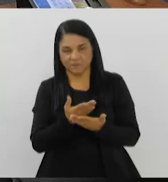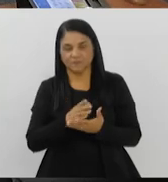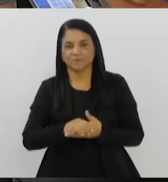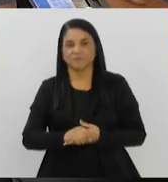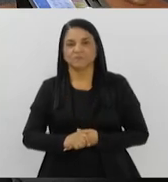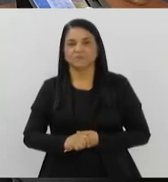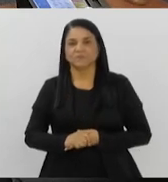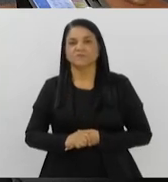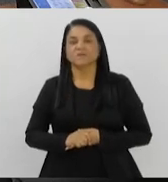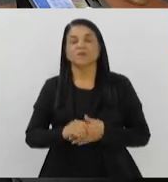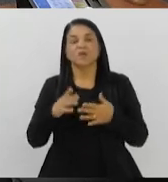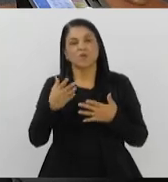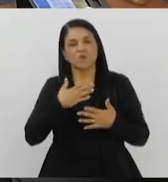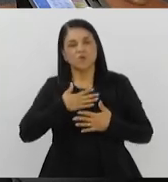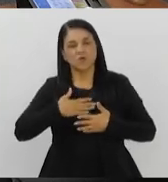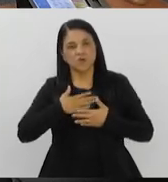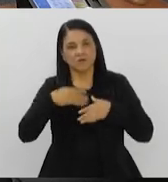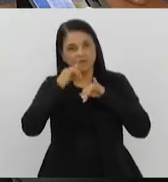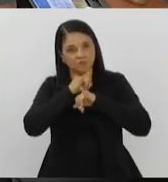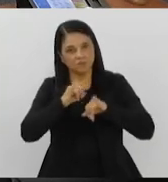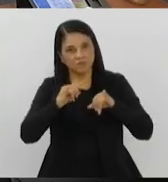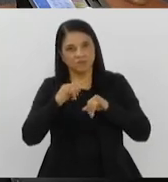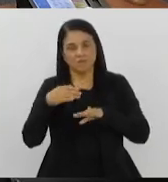gostaria de anunciar a presença